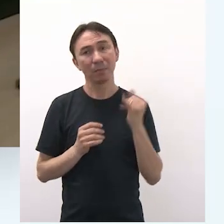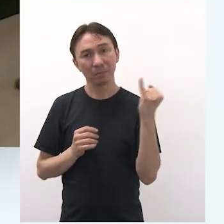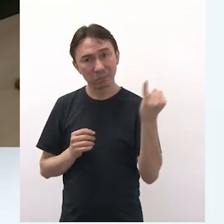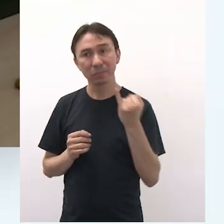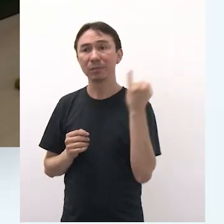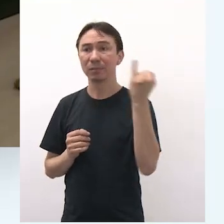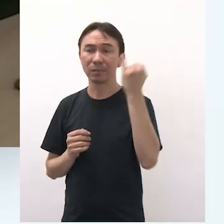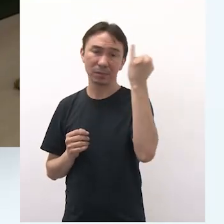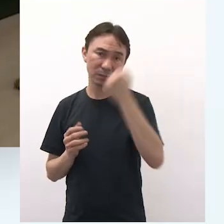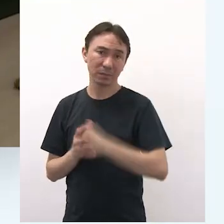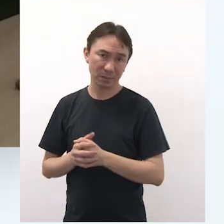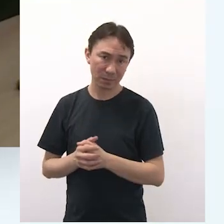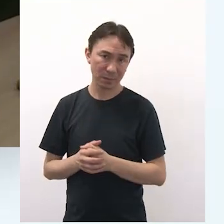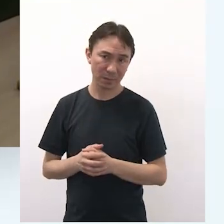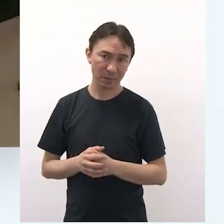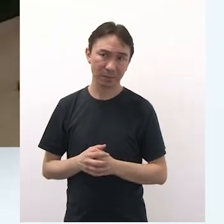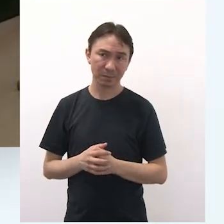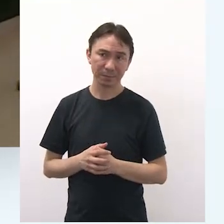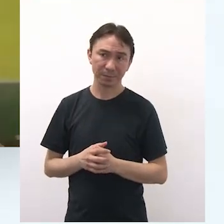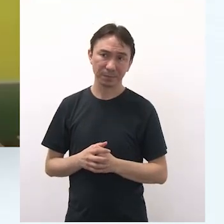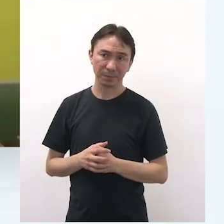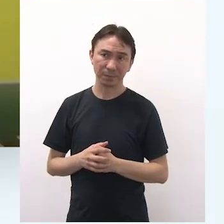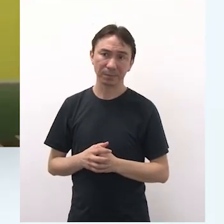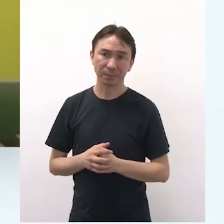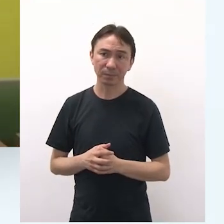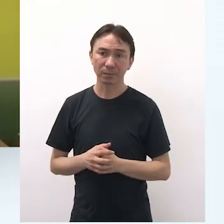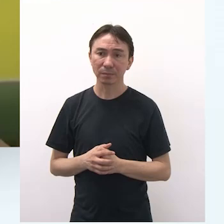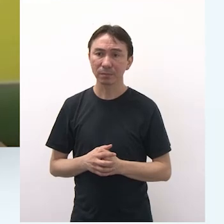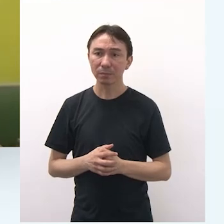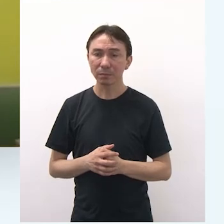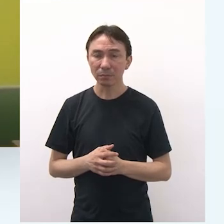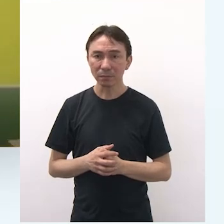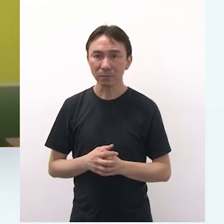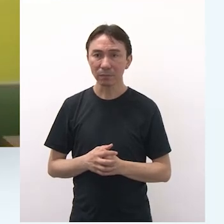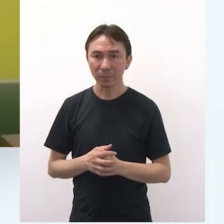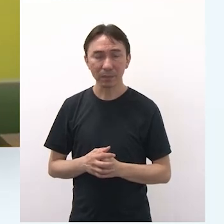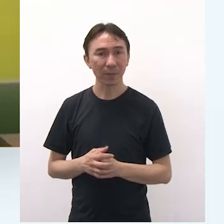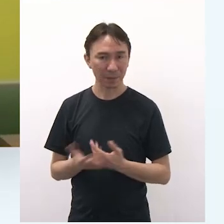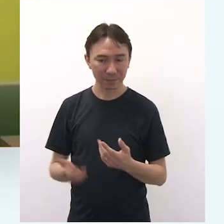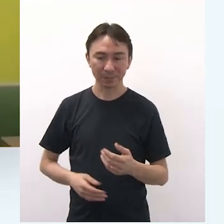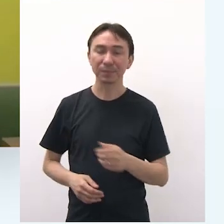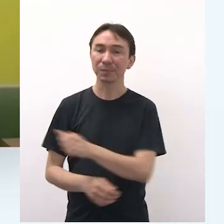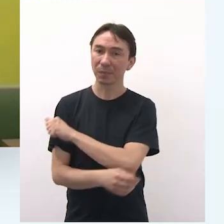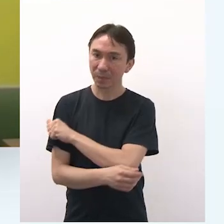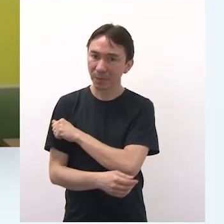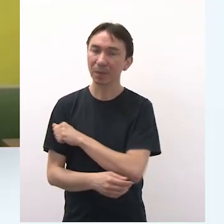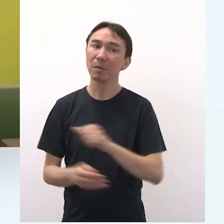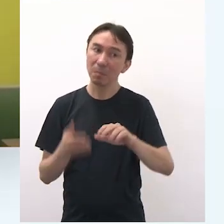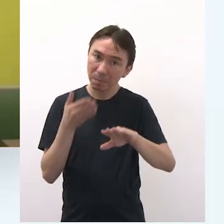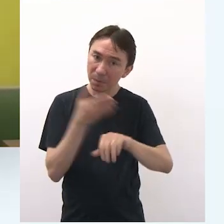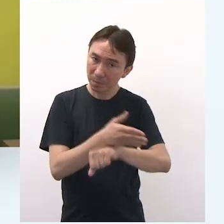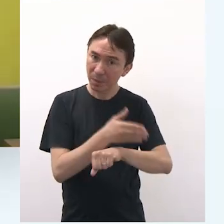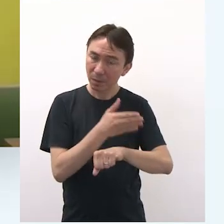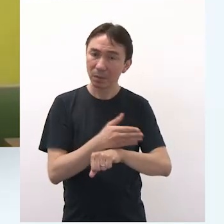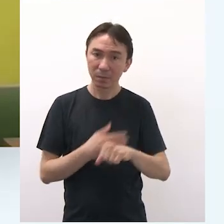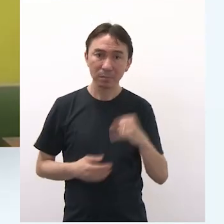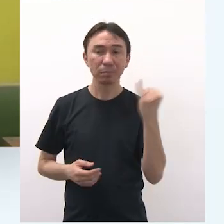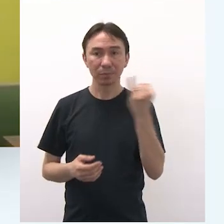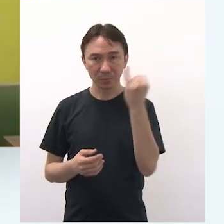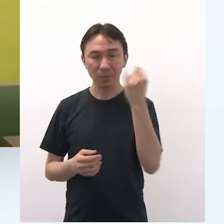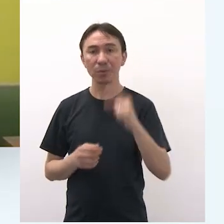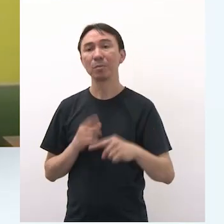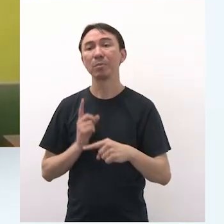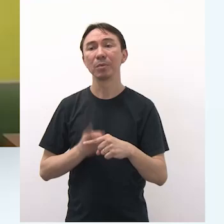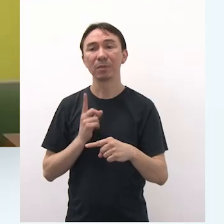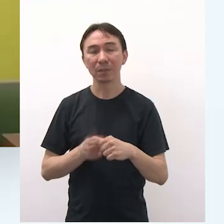importante ser ouvida pelos professores. Um ponto positivo sobre os alunos participarem do conselho de classe é que eles vão conseguir enxergar